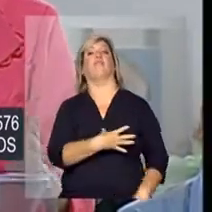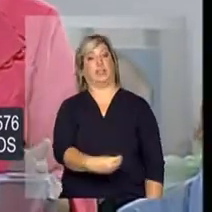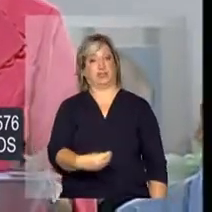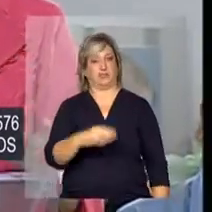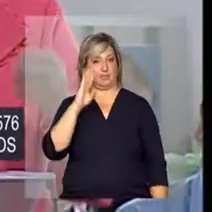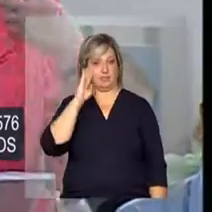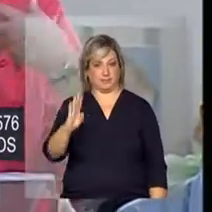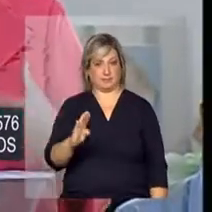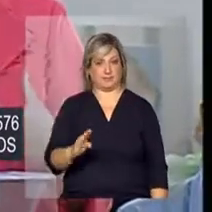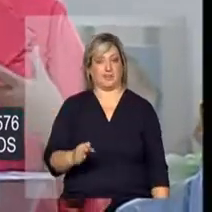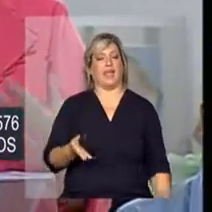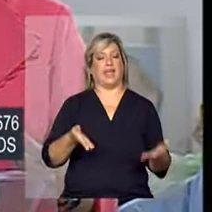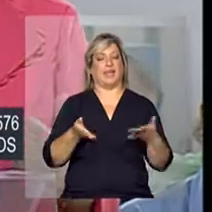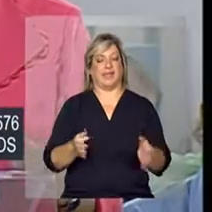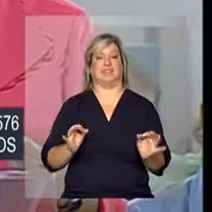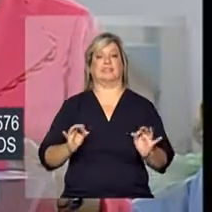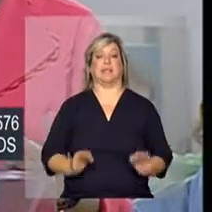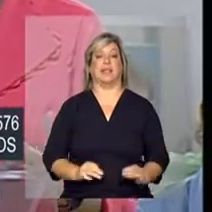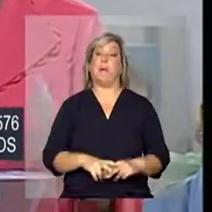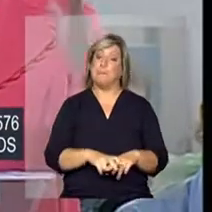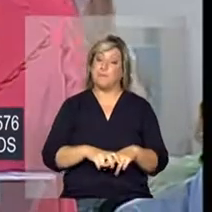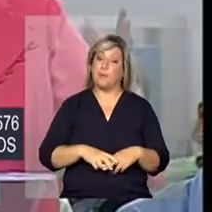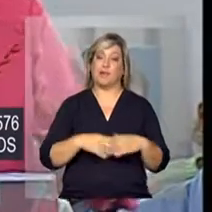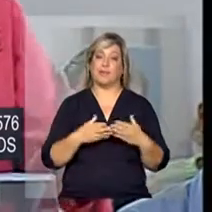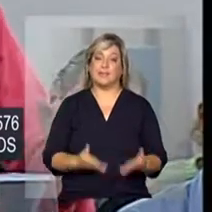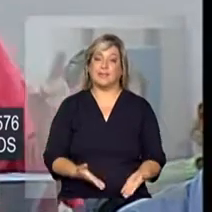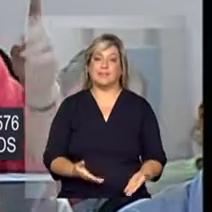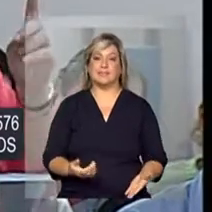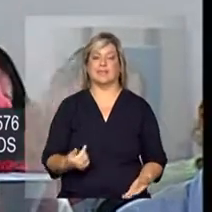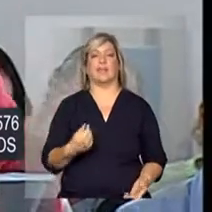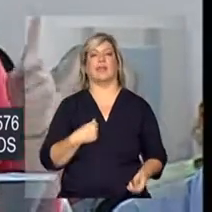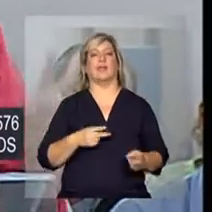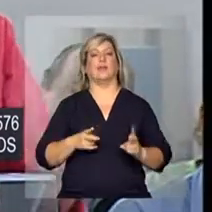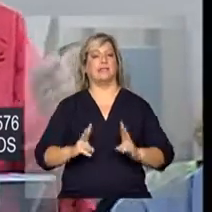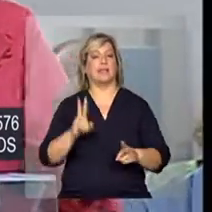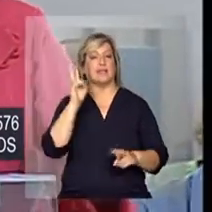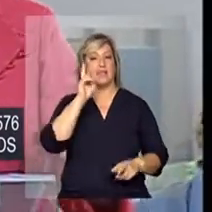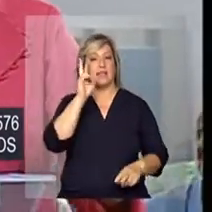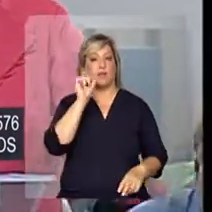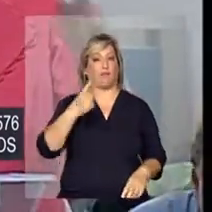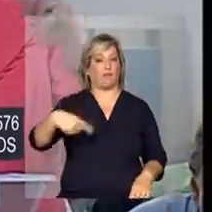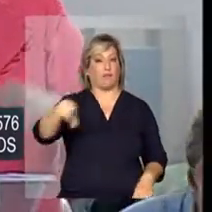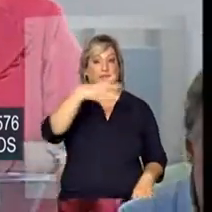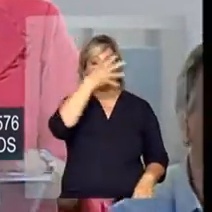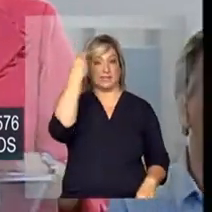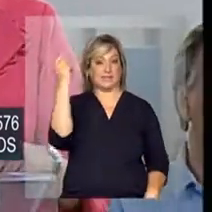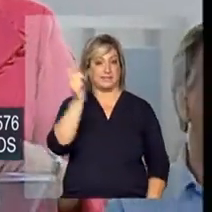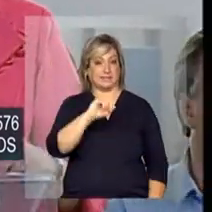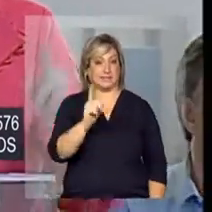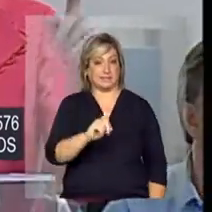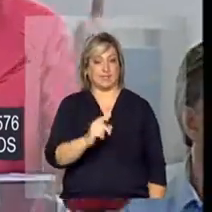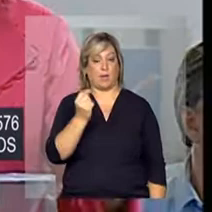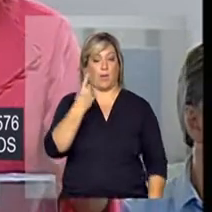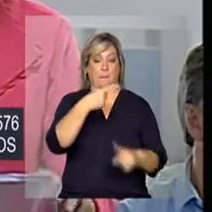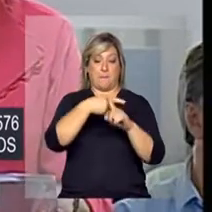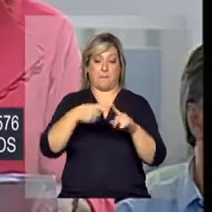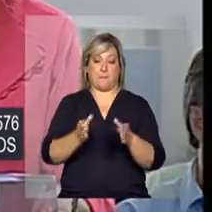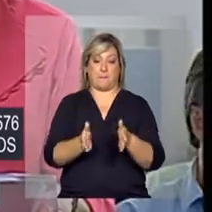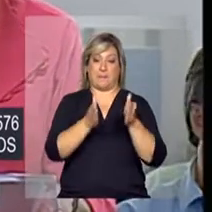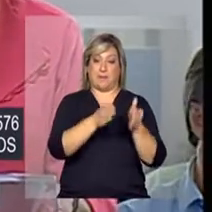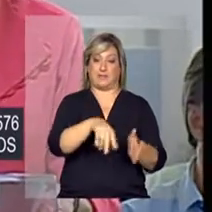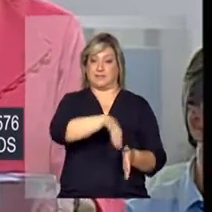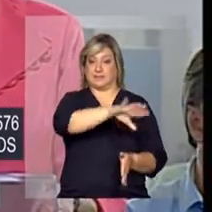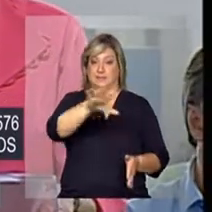isso. Então, é justamente por isso. E eu sempre lembro, vocês não esqueçam que uma metade é filha da